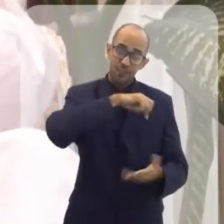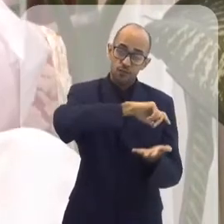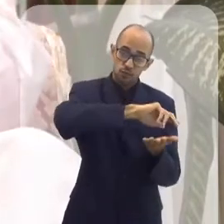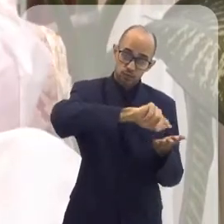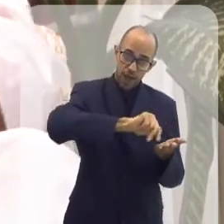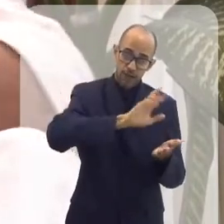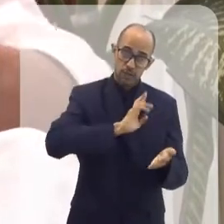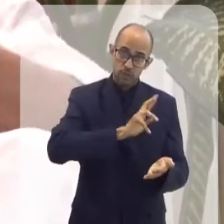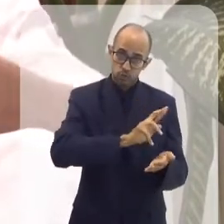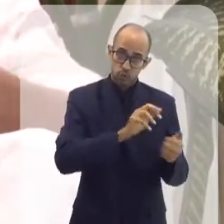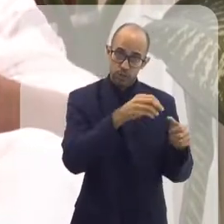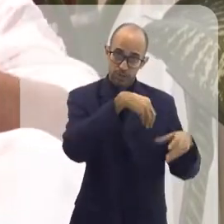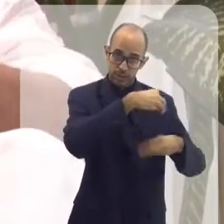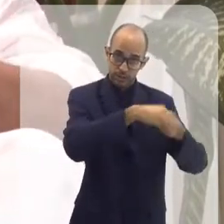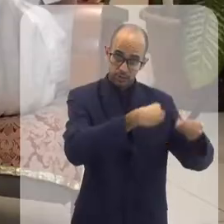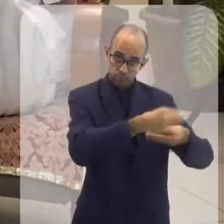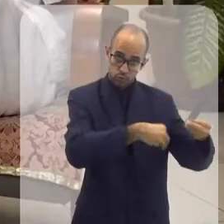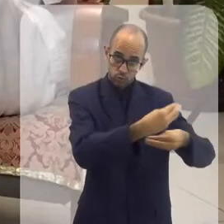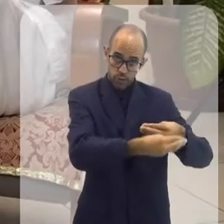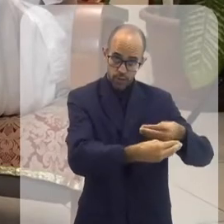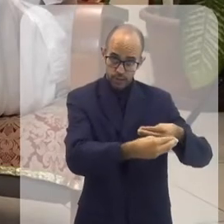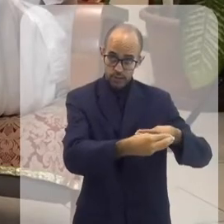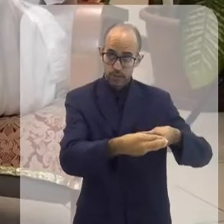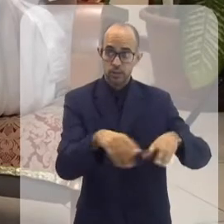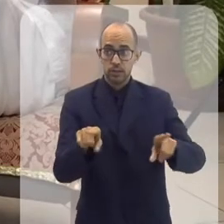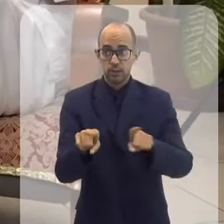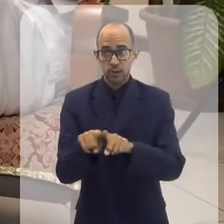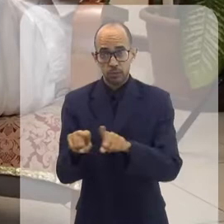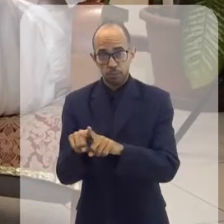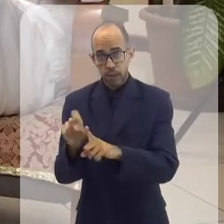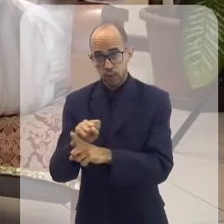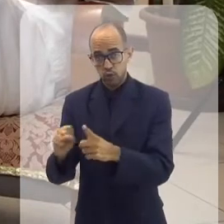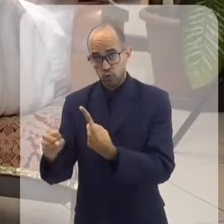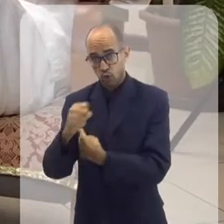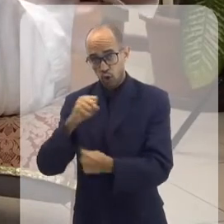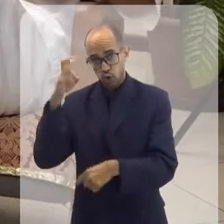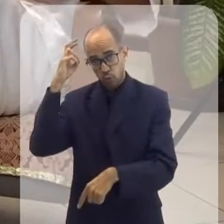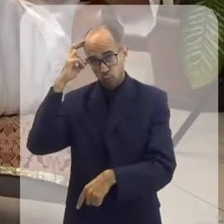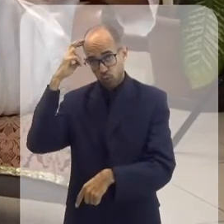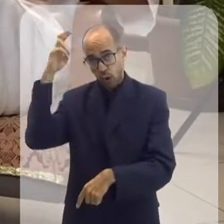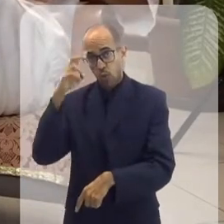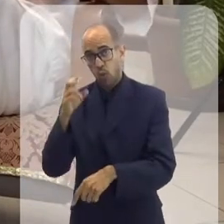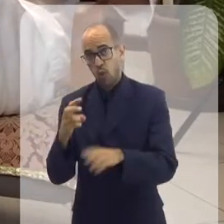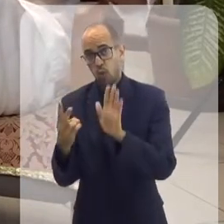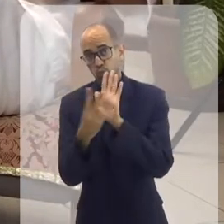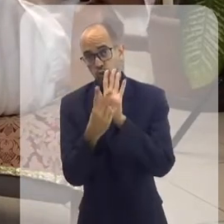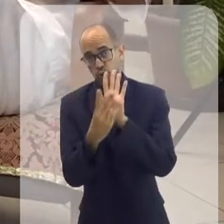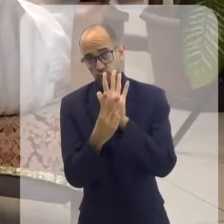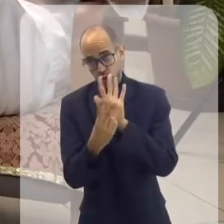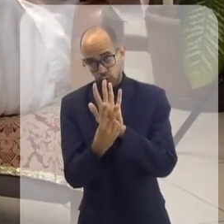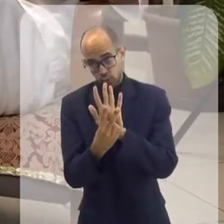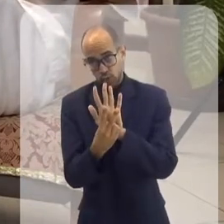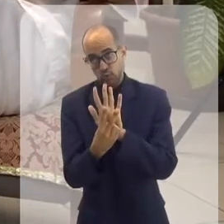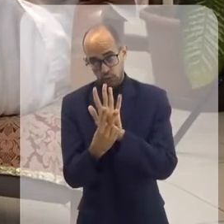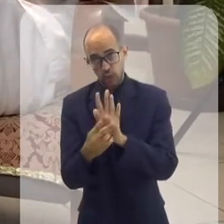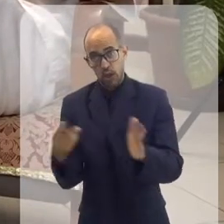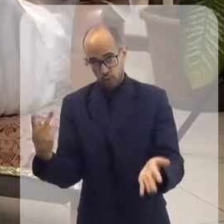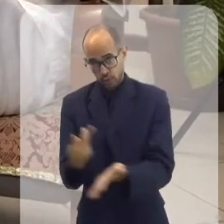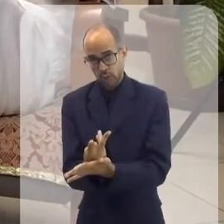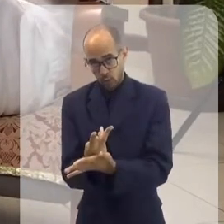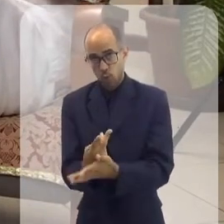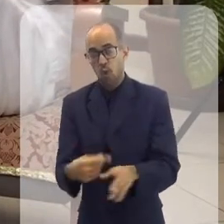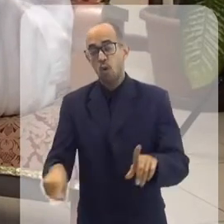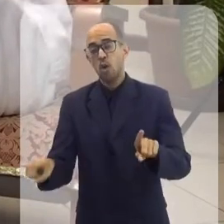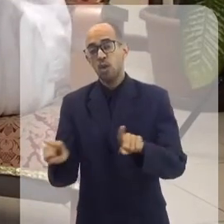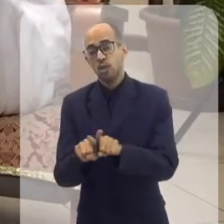africano no sincretismo traficando houve um sincretismo sócio-cultural com os indígenas pouco se fala mas isso